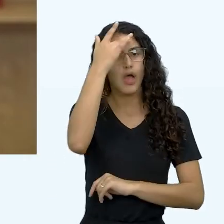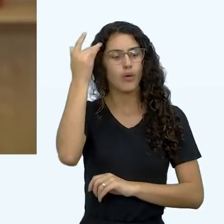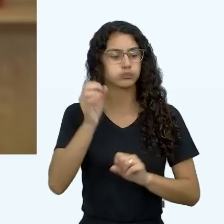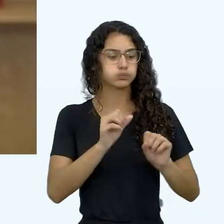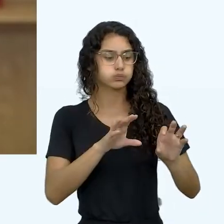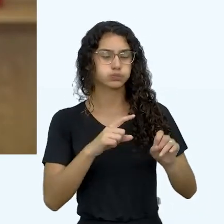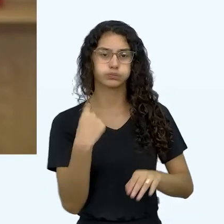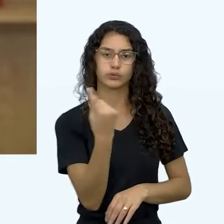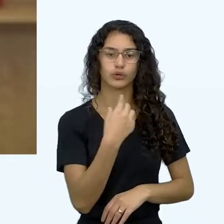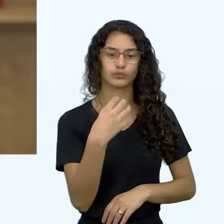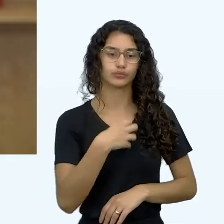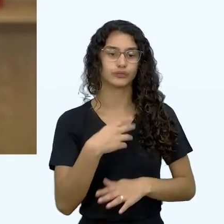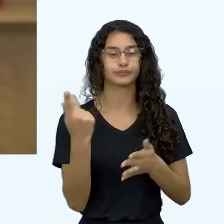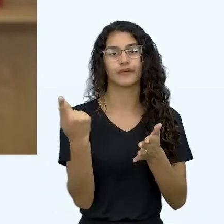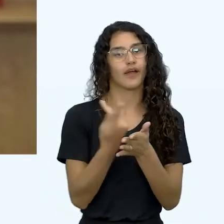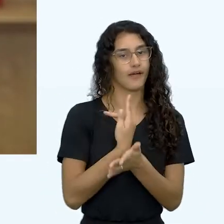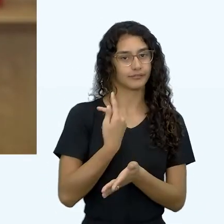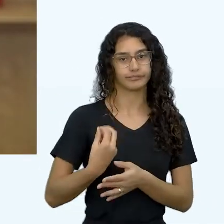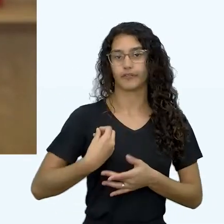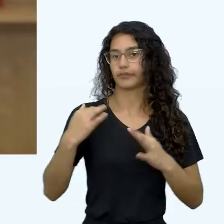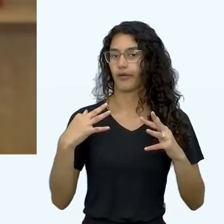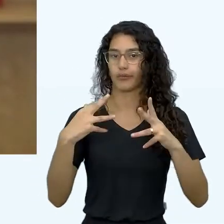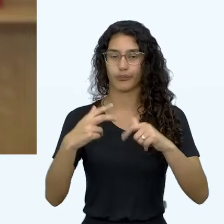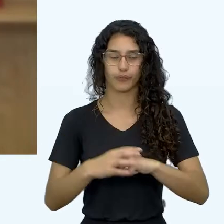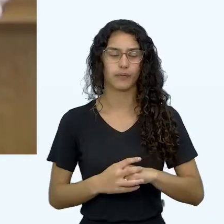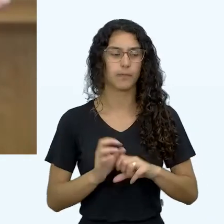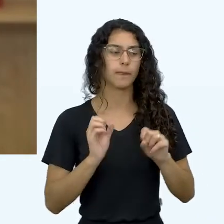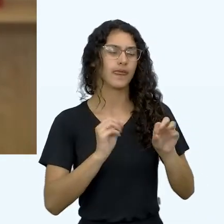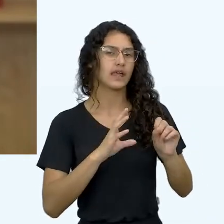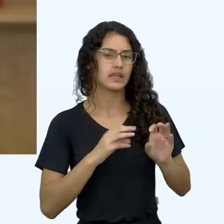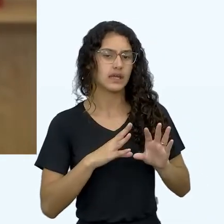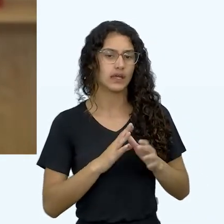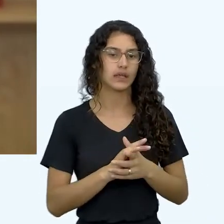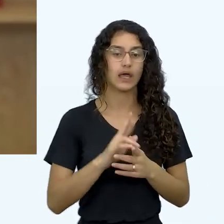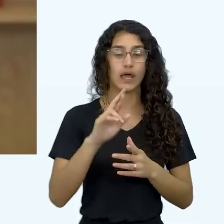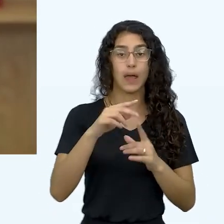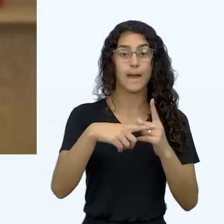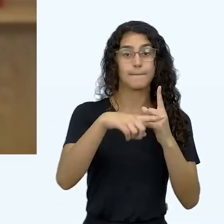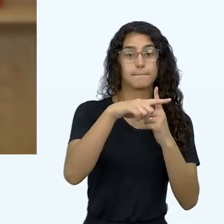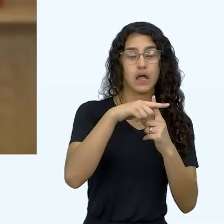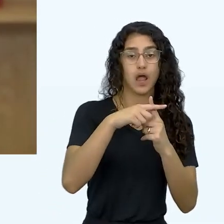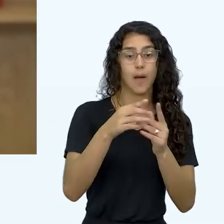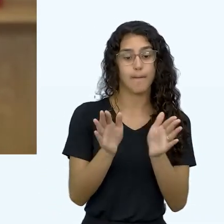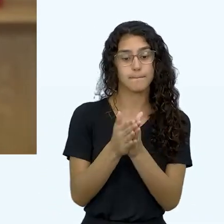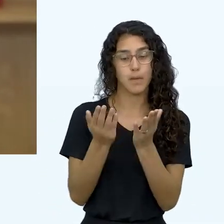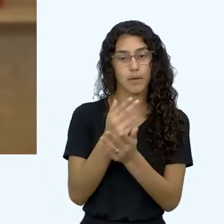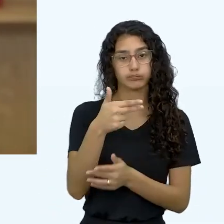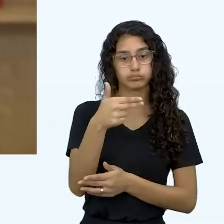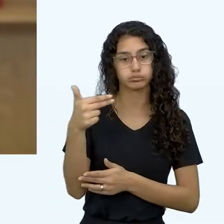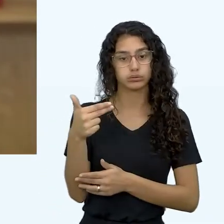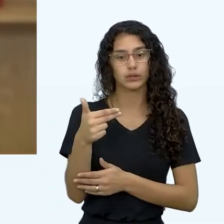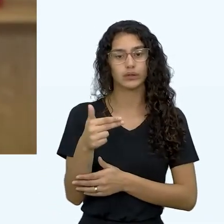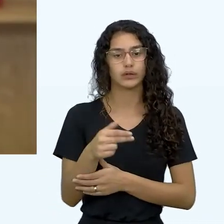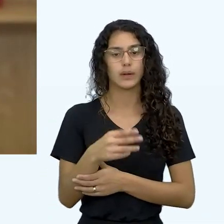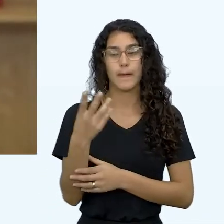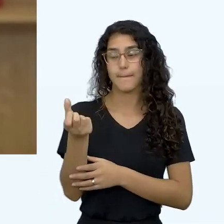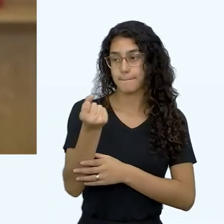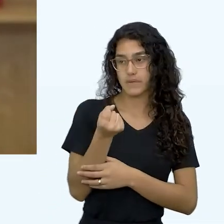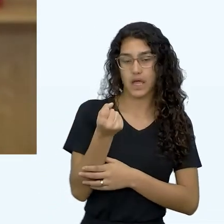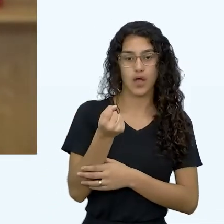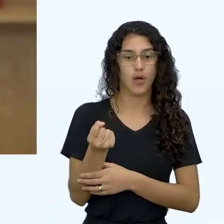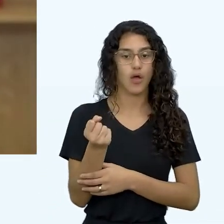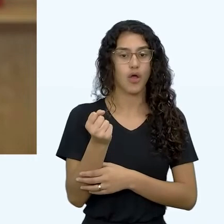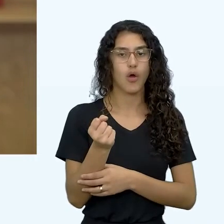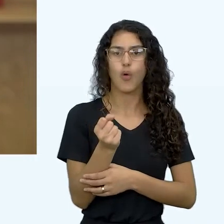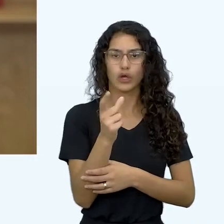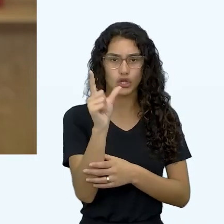pra gente uma fórmula errada ao longo da vida. As pessoas ensinam que receita menos despesa igual a poupança. Pega o quanto você ganha, tira o quanto você gasta, o que